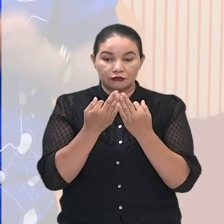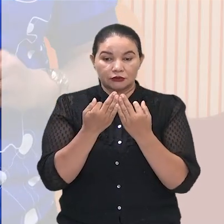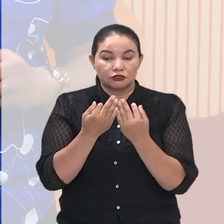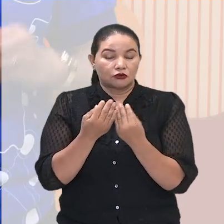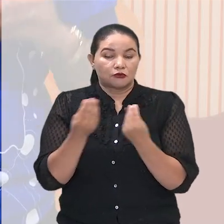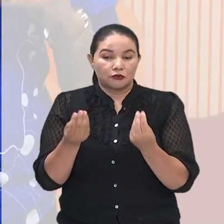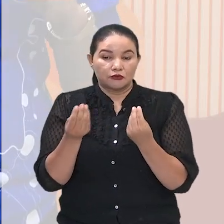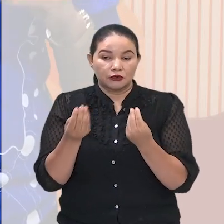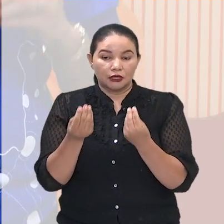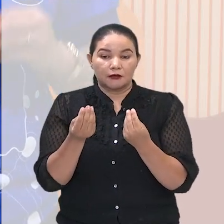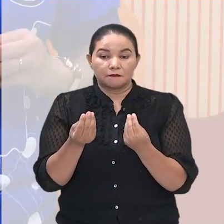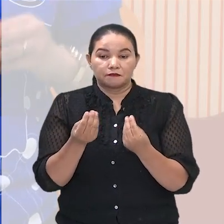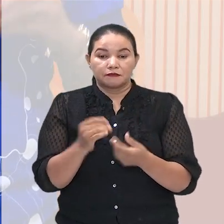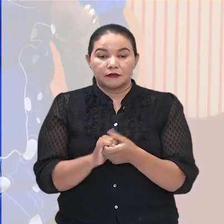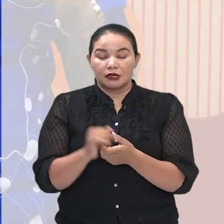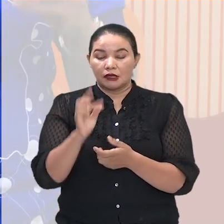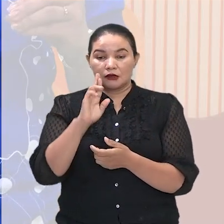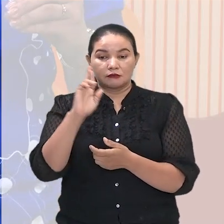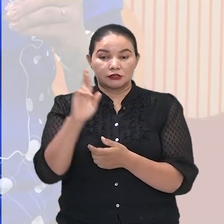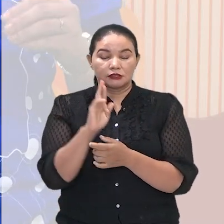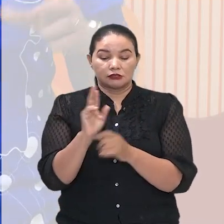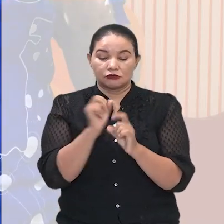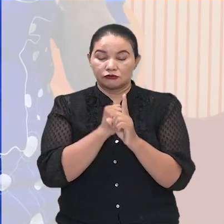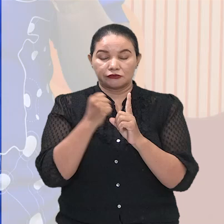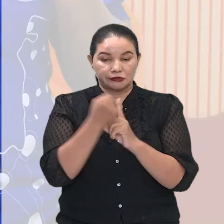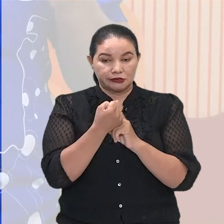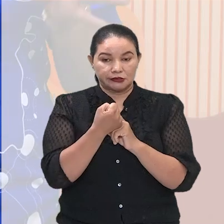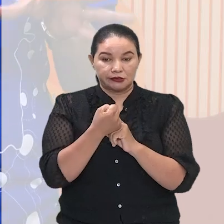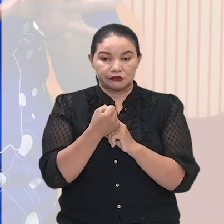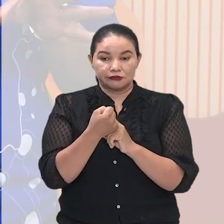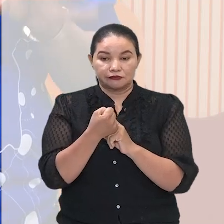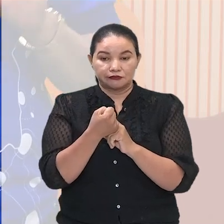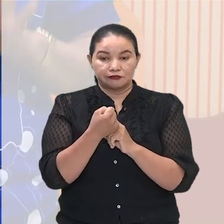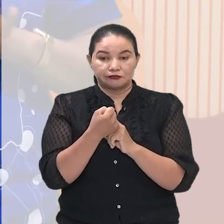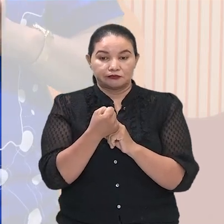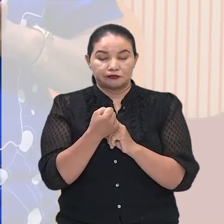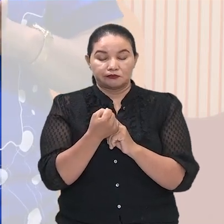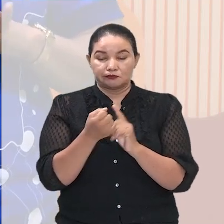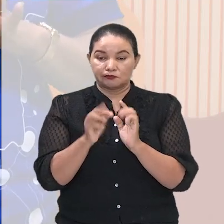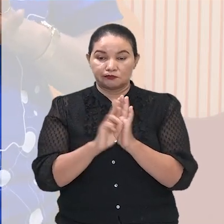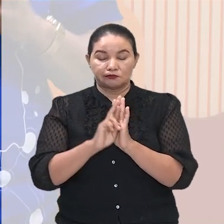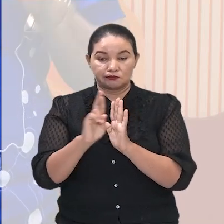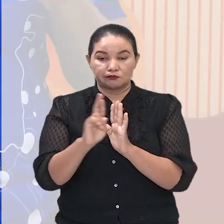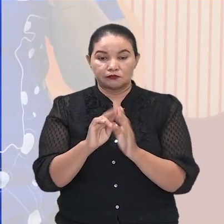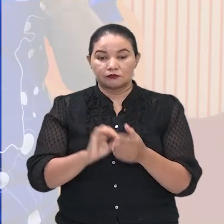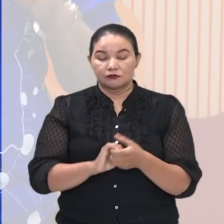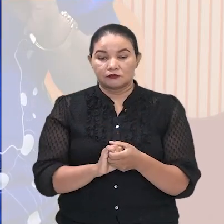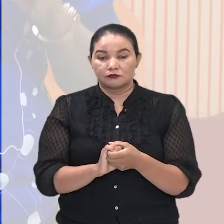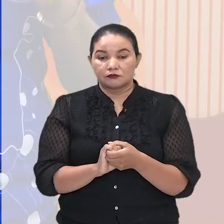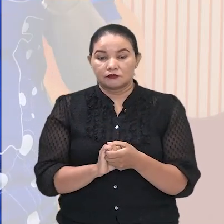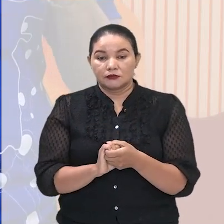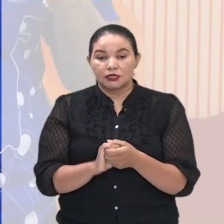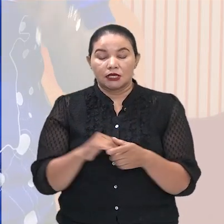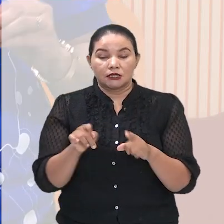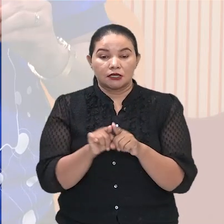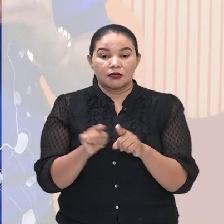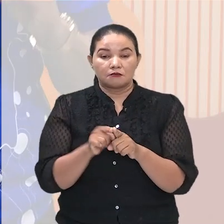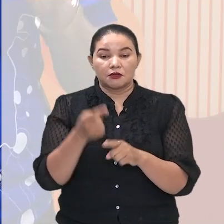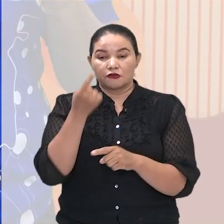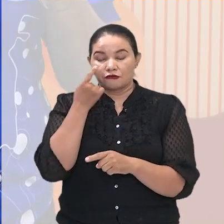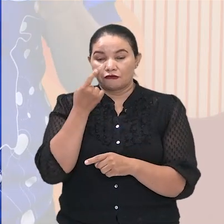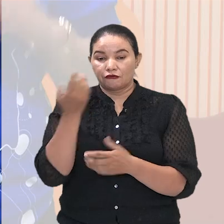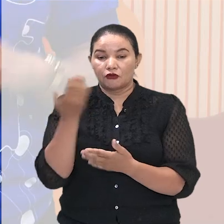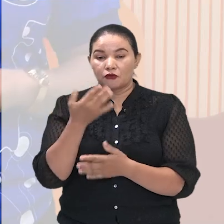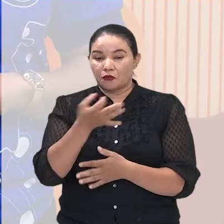uma unidade de representação social. E nós vamos observar nesta imagem ainda uma crítica